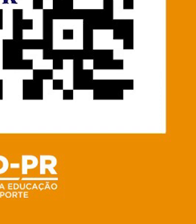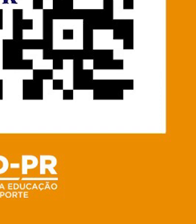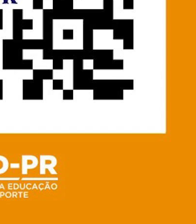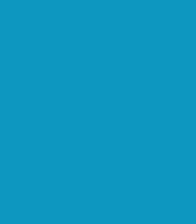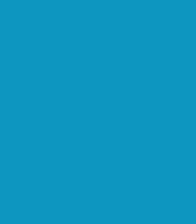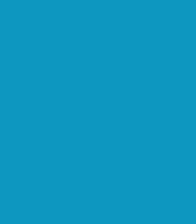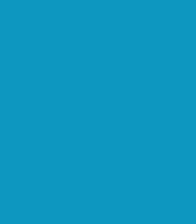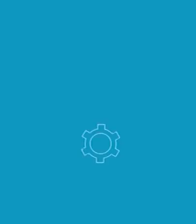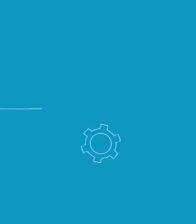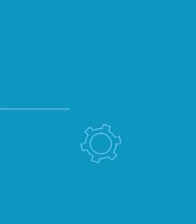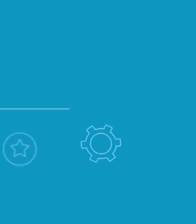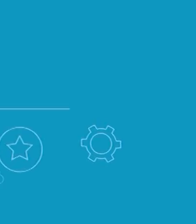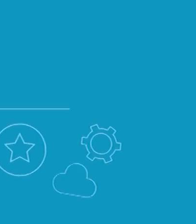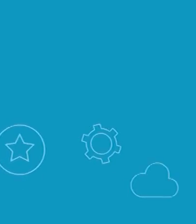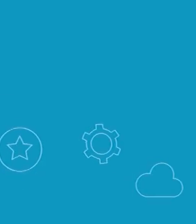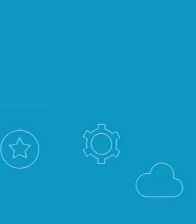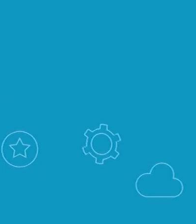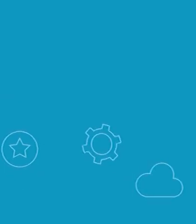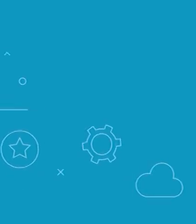aí